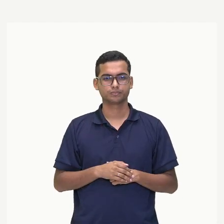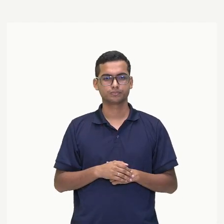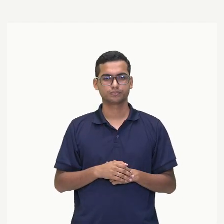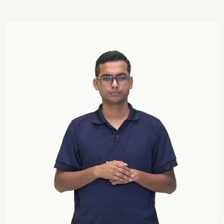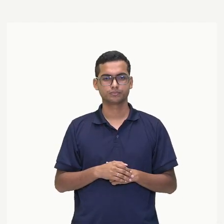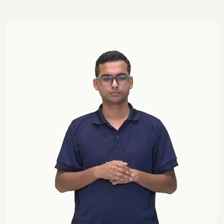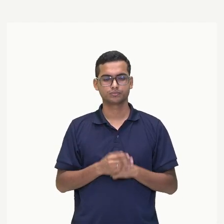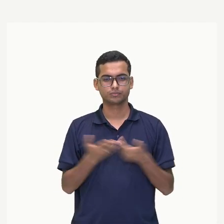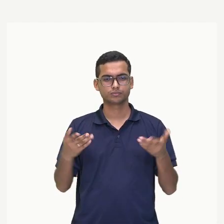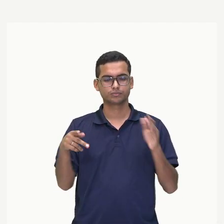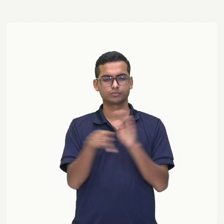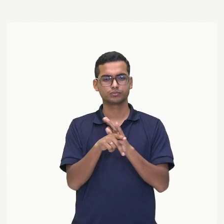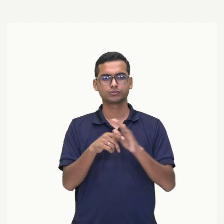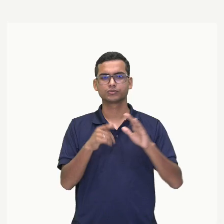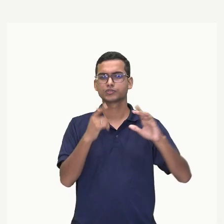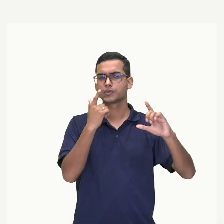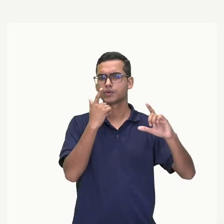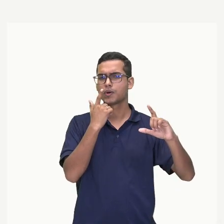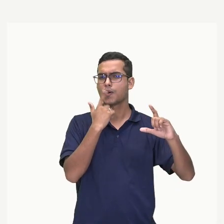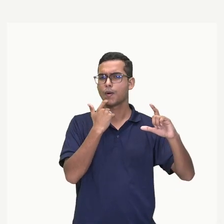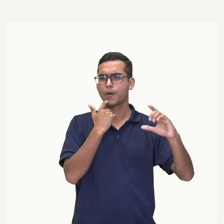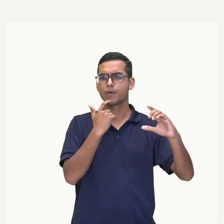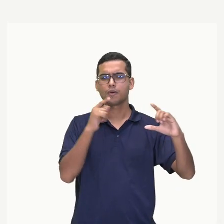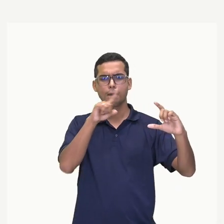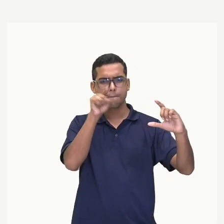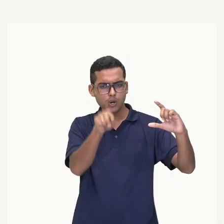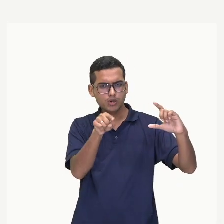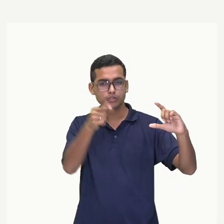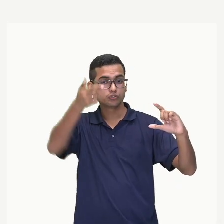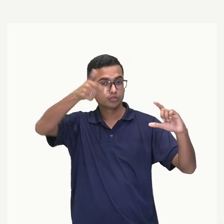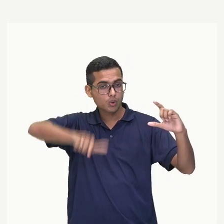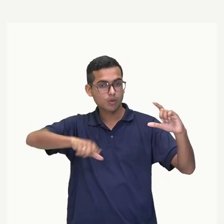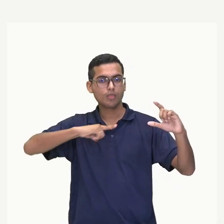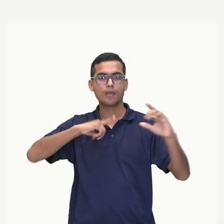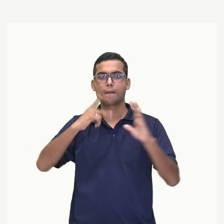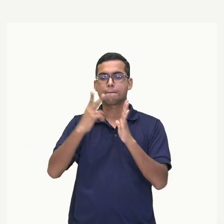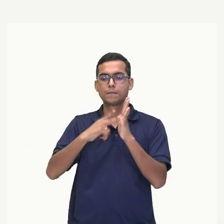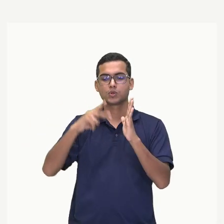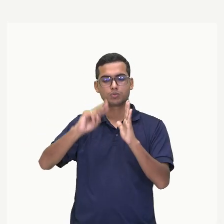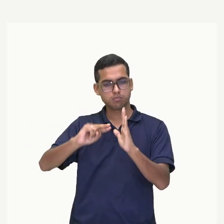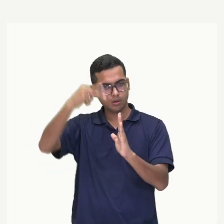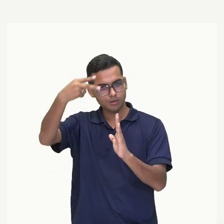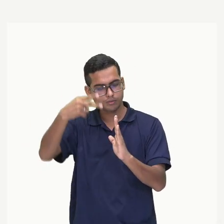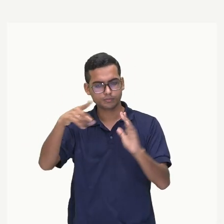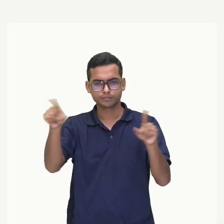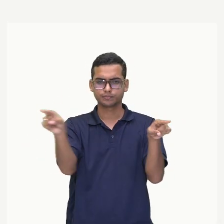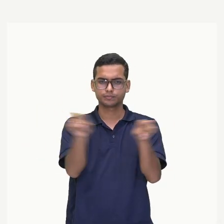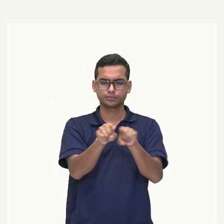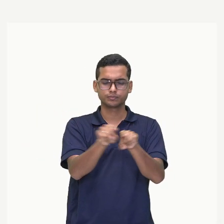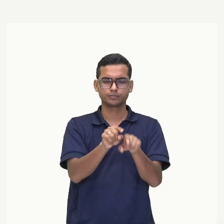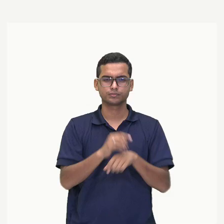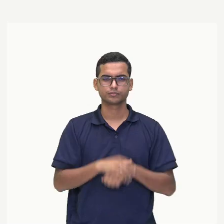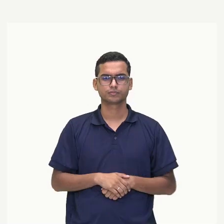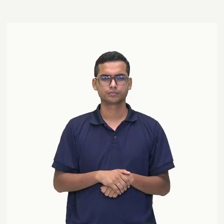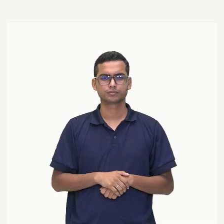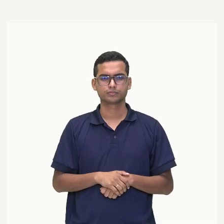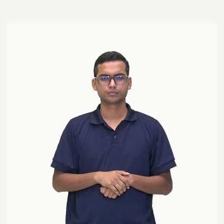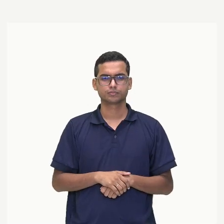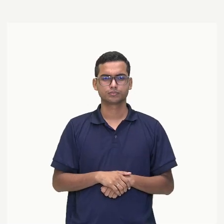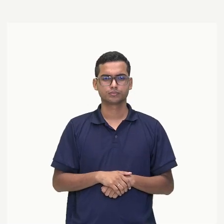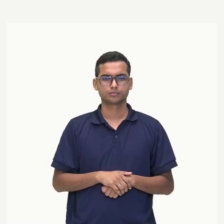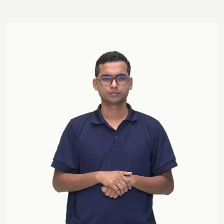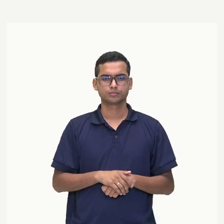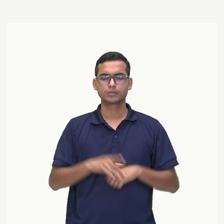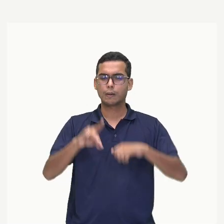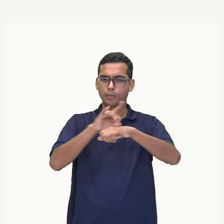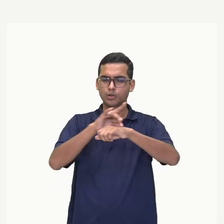parte vermelha novamente, conta como 2 pontos. Acertou na parte preta, é um